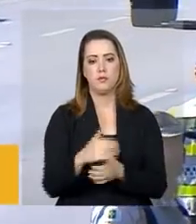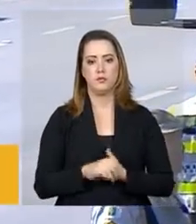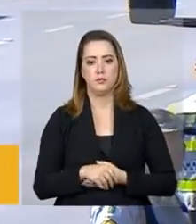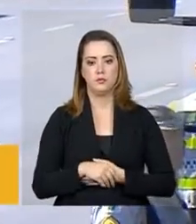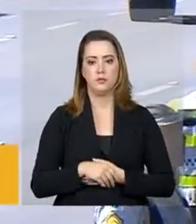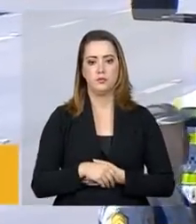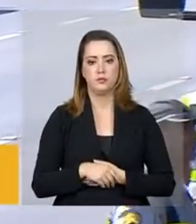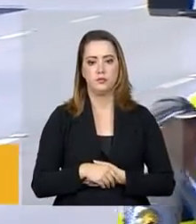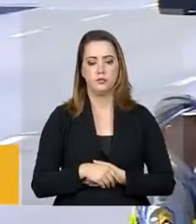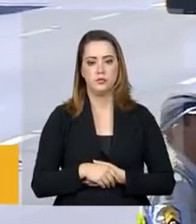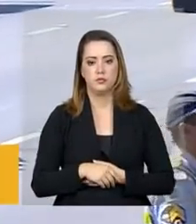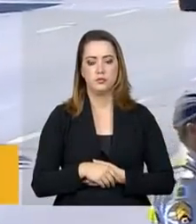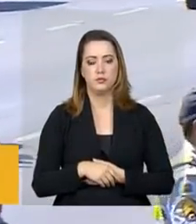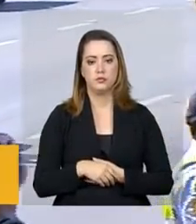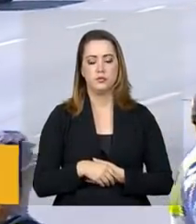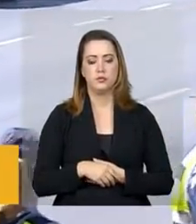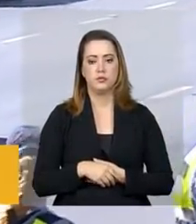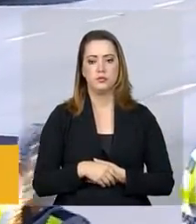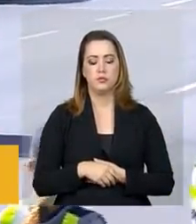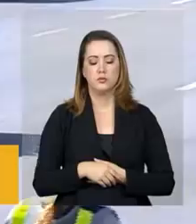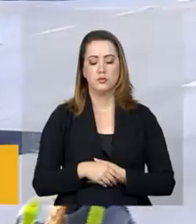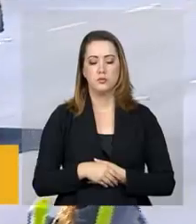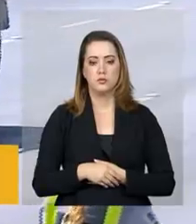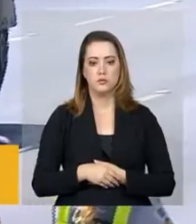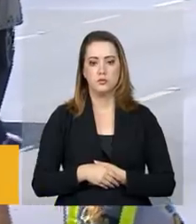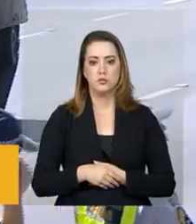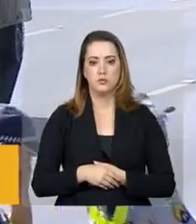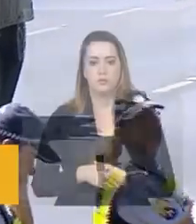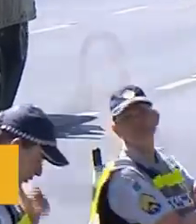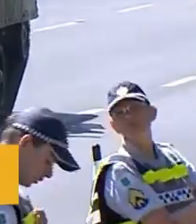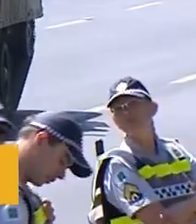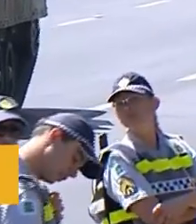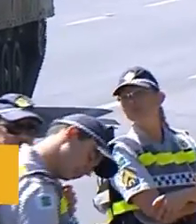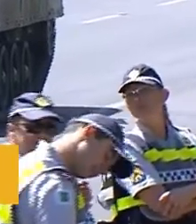Esse aí é um veículo também sobre lagarta, né? Um carro de combate